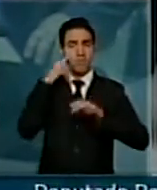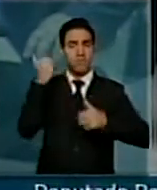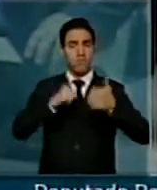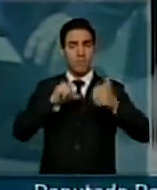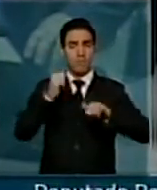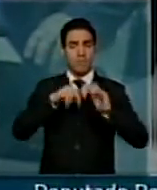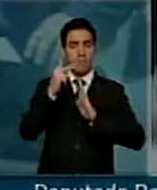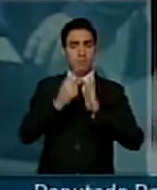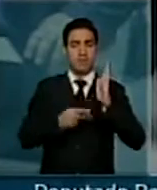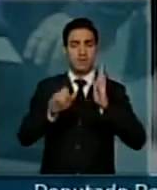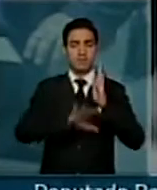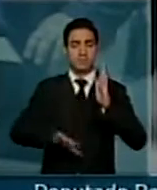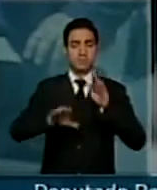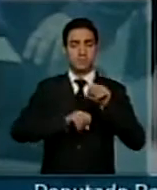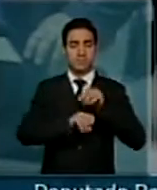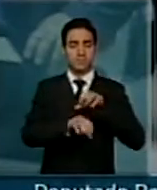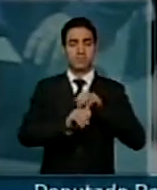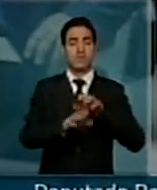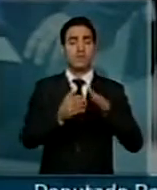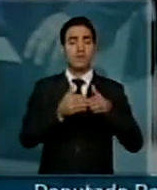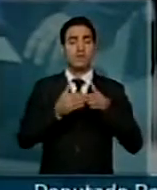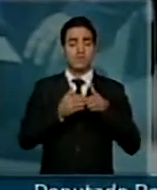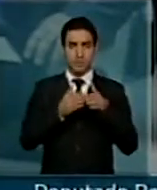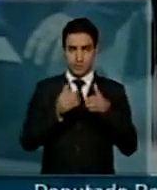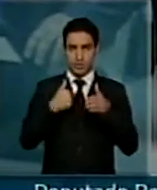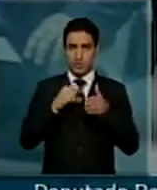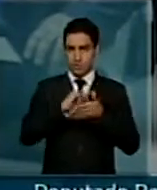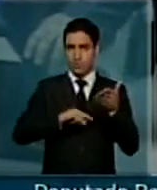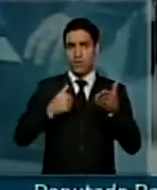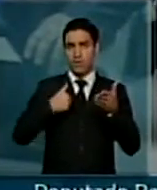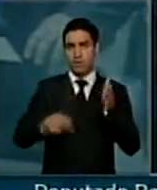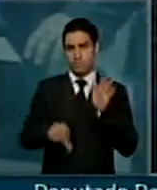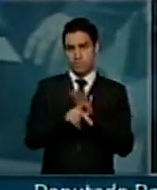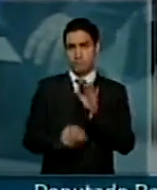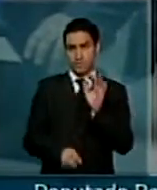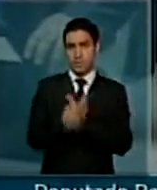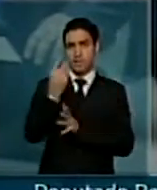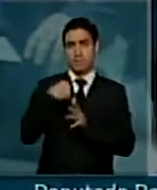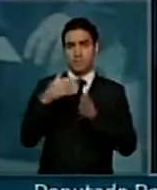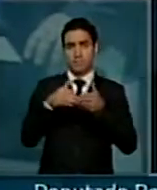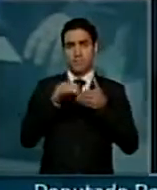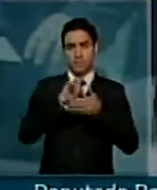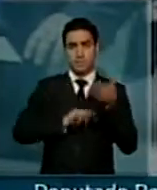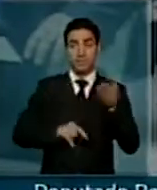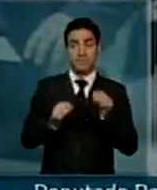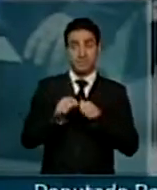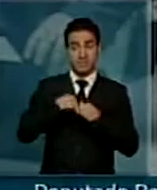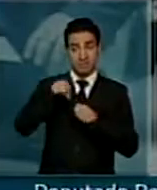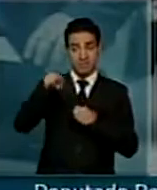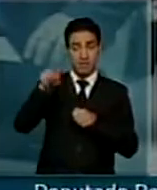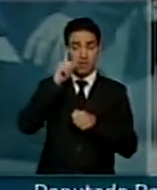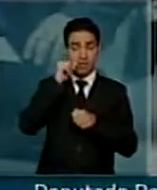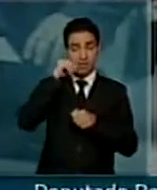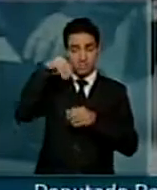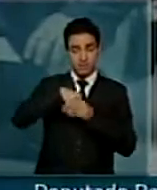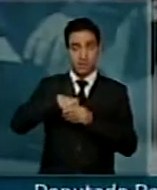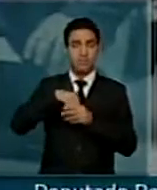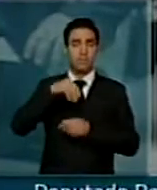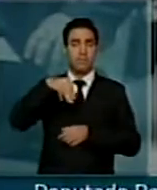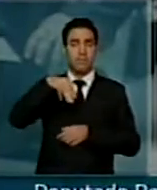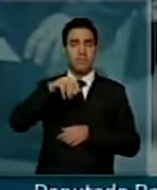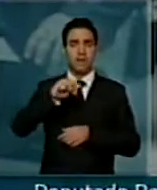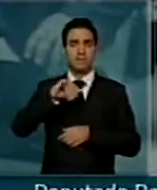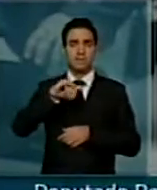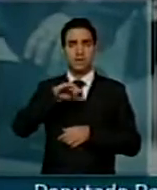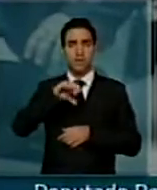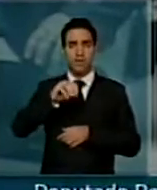Plano Nacional da Educação um requerimento de minha autoria para realizar no meu estado, em Alagoas, na nossa capital, Maceió,